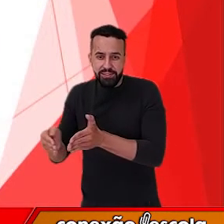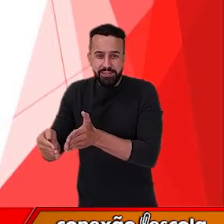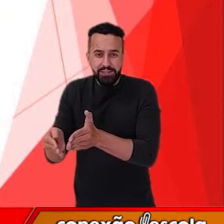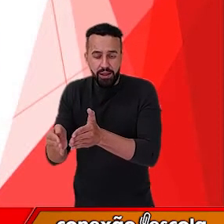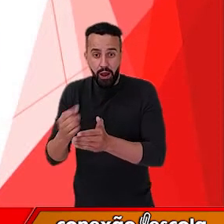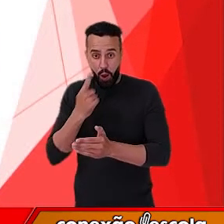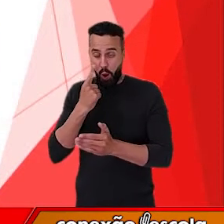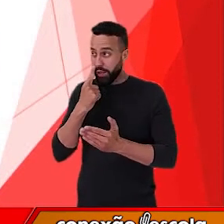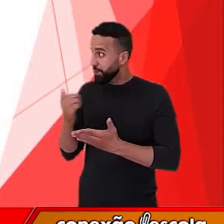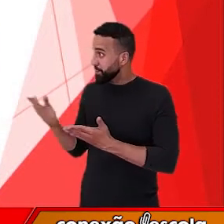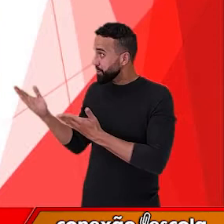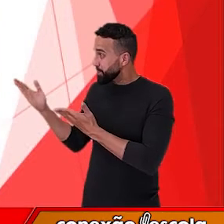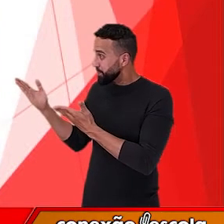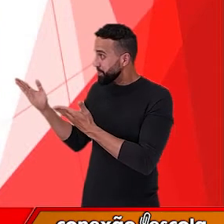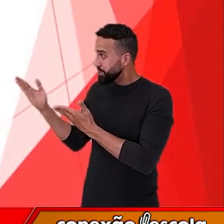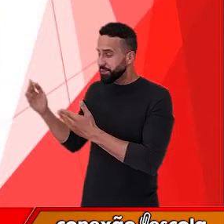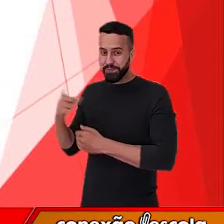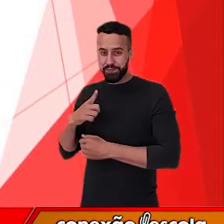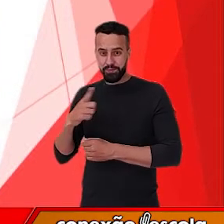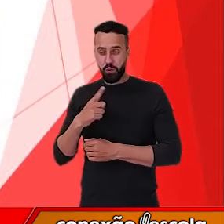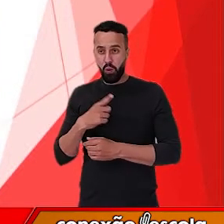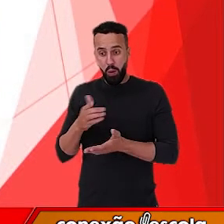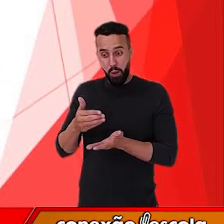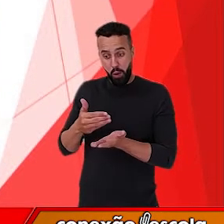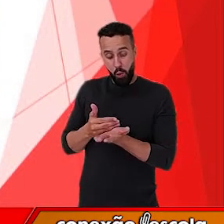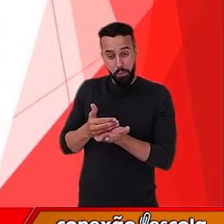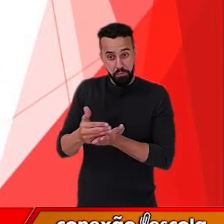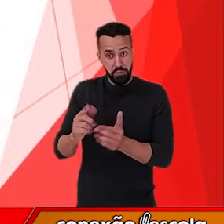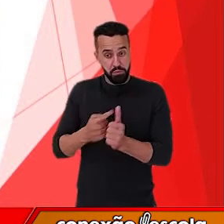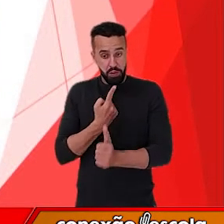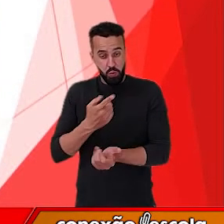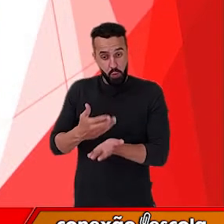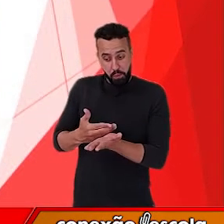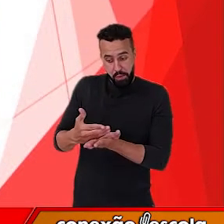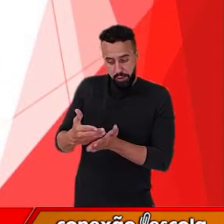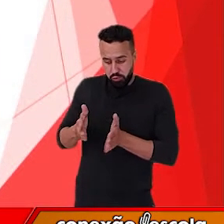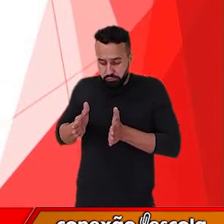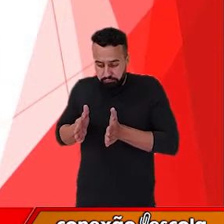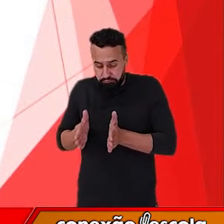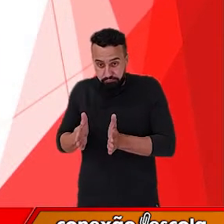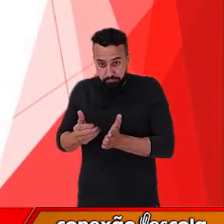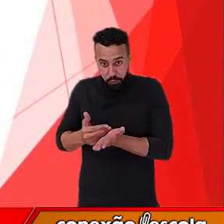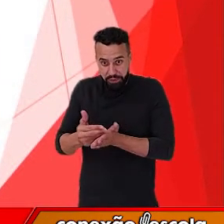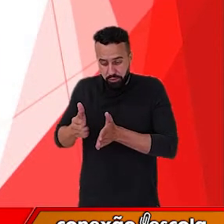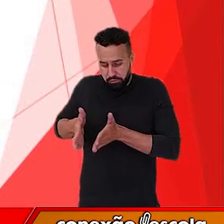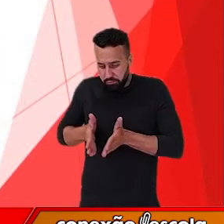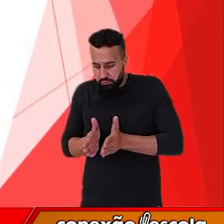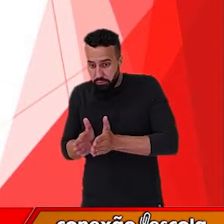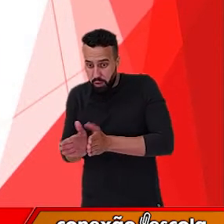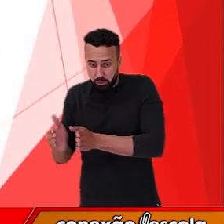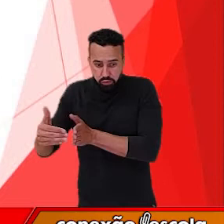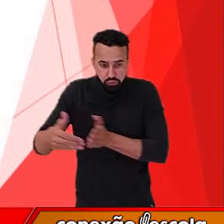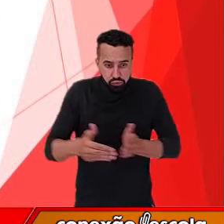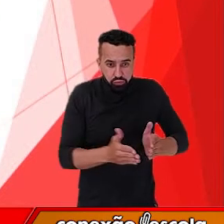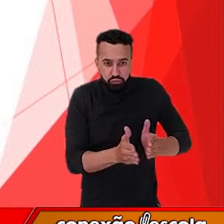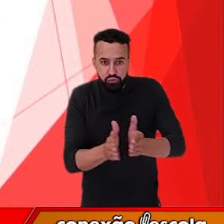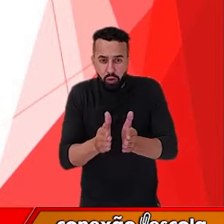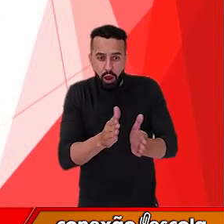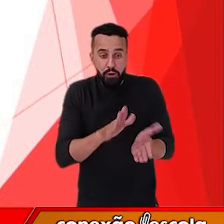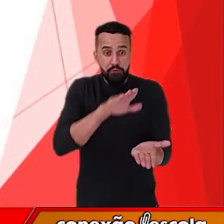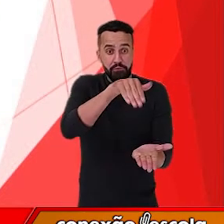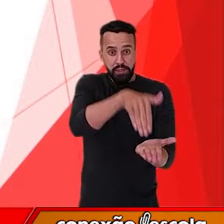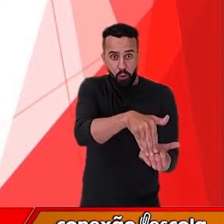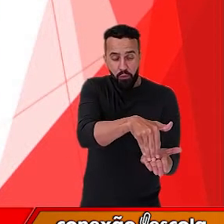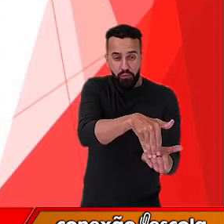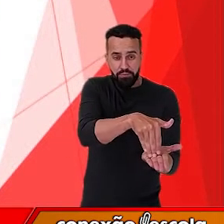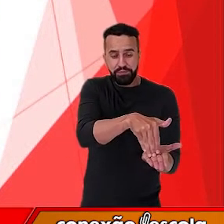vendo aqui, ó? Aqui está a saída ou início do jogo e aqui está a chegada, que é o final do jogo. Todo